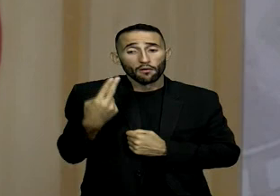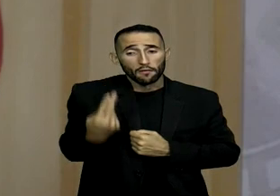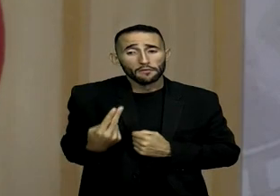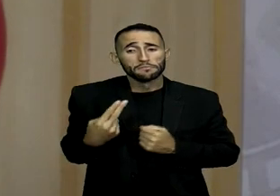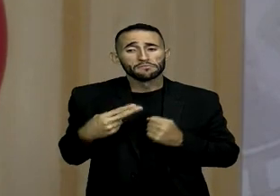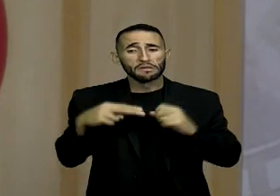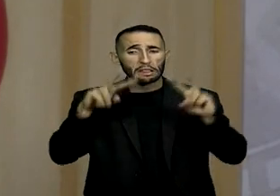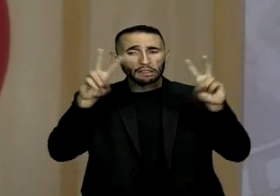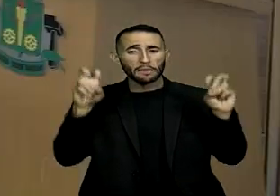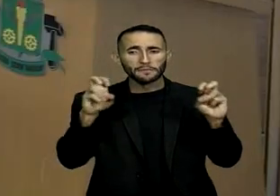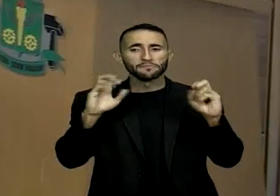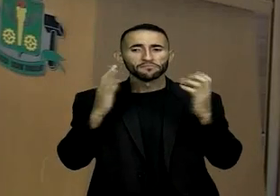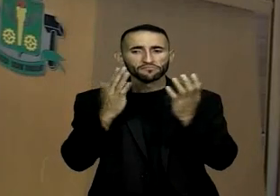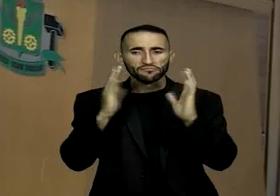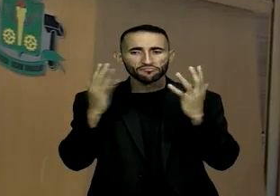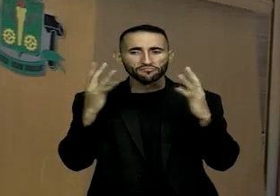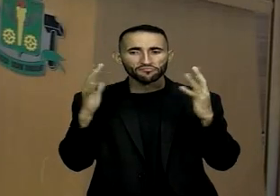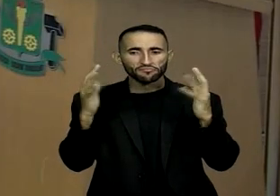trouxe hoje para nós.